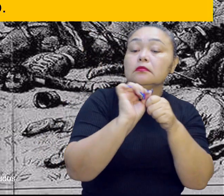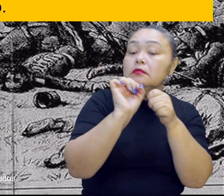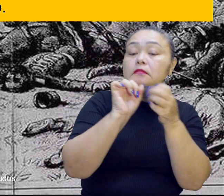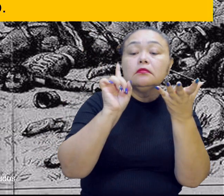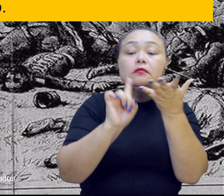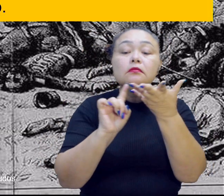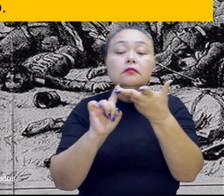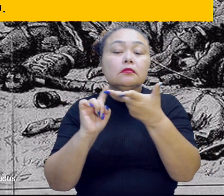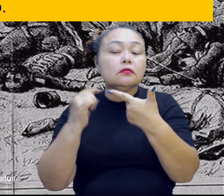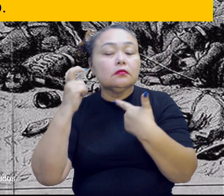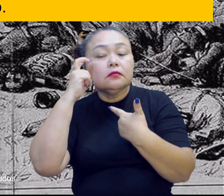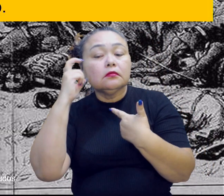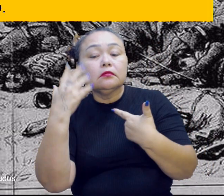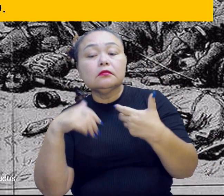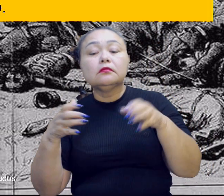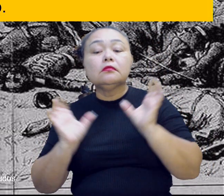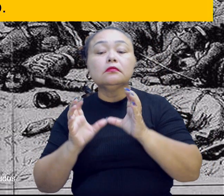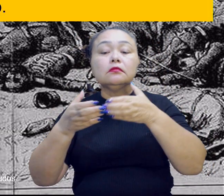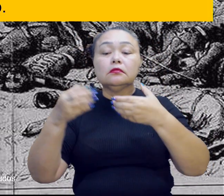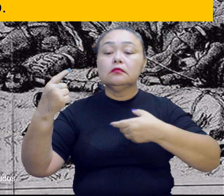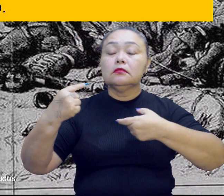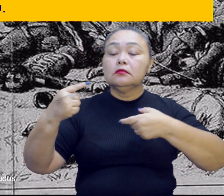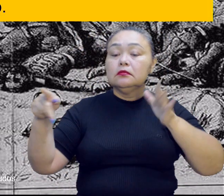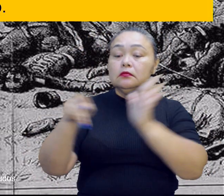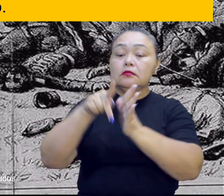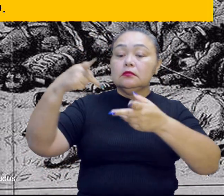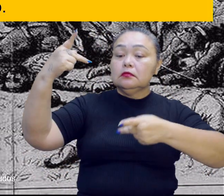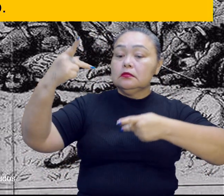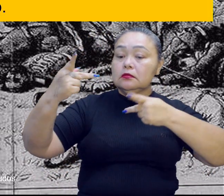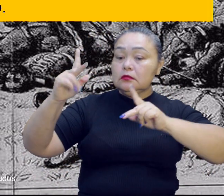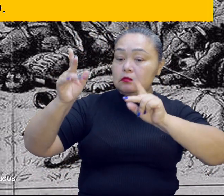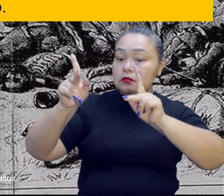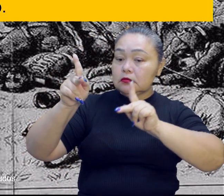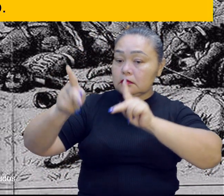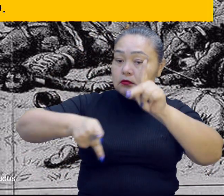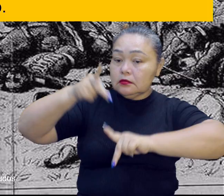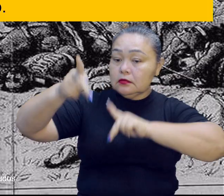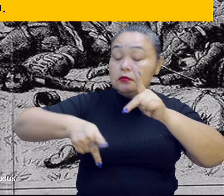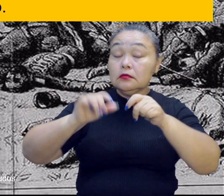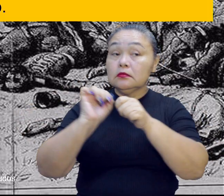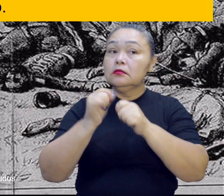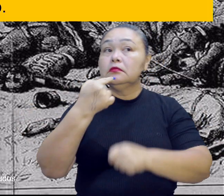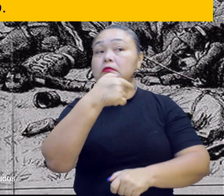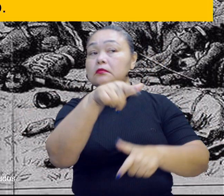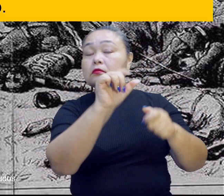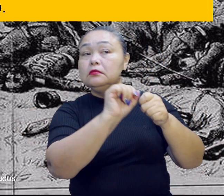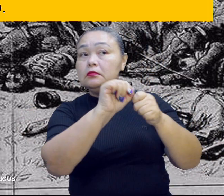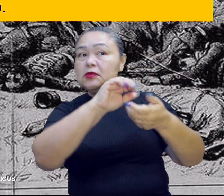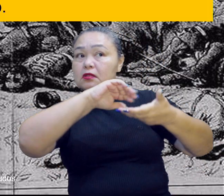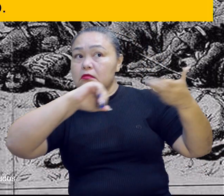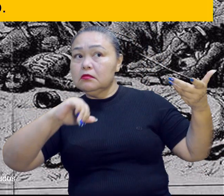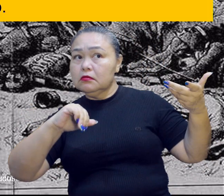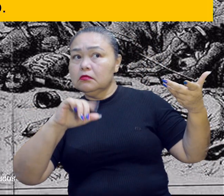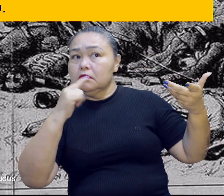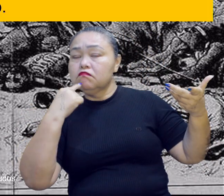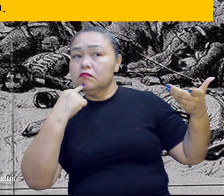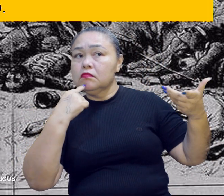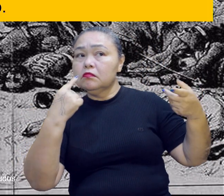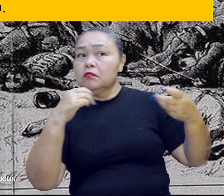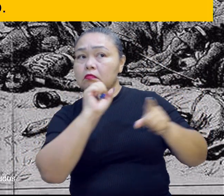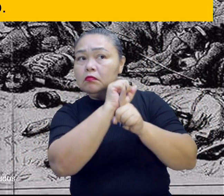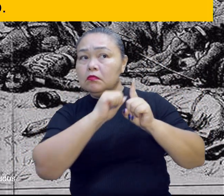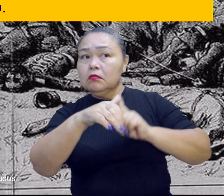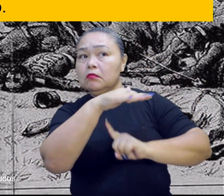patente, intelectuais e grupos populares contestaram a exclusão social e política. E aí, na